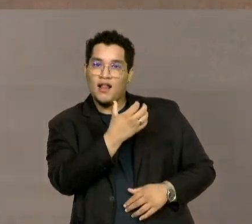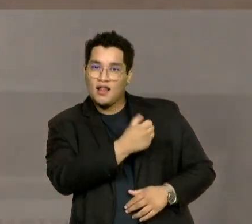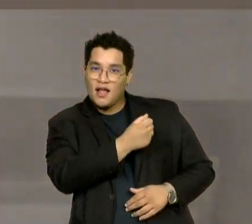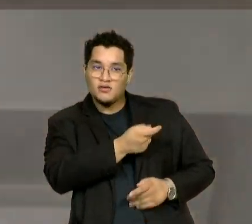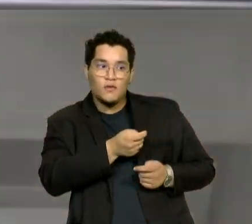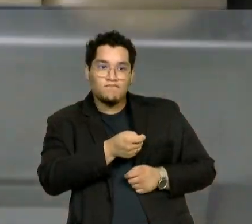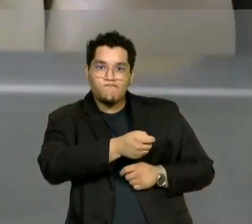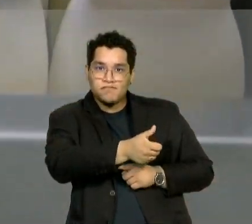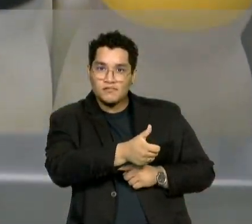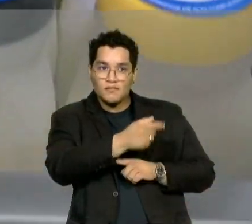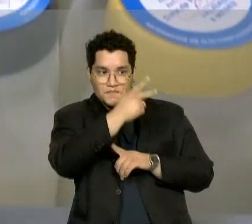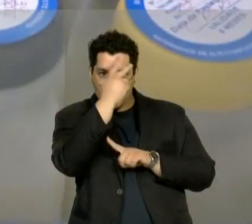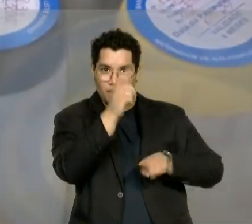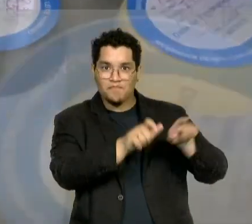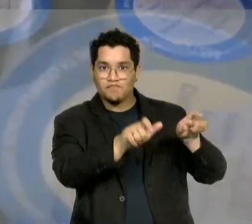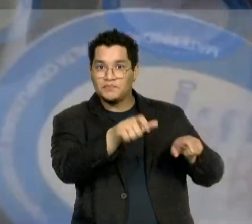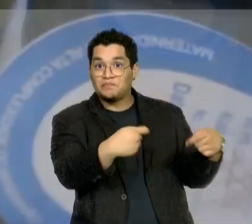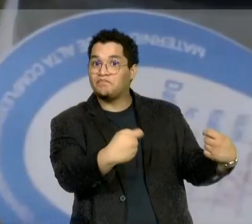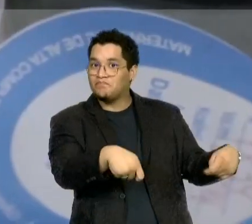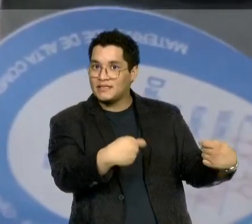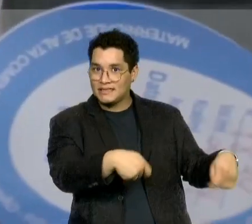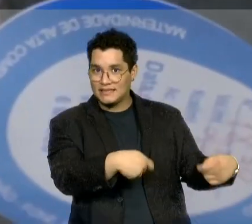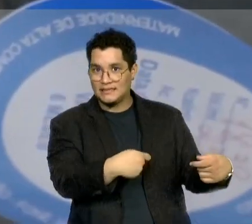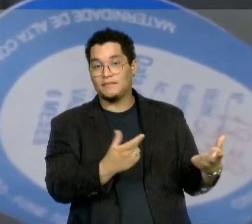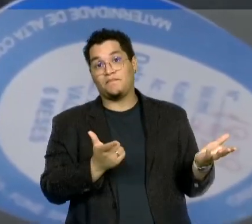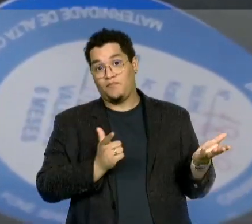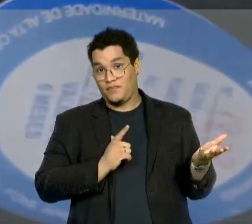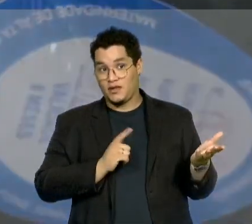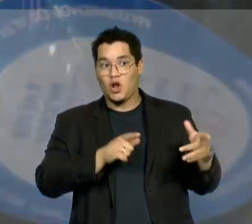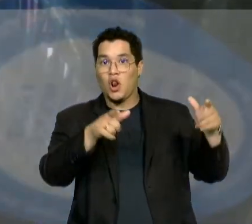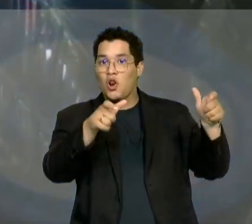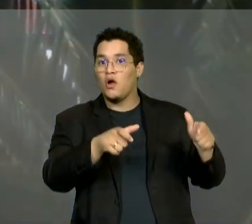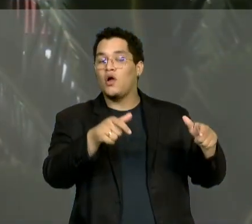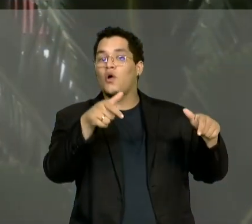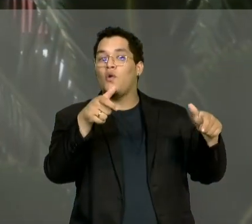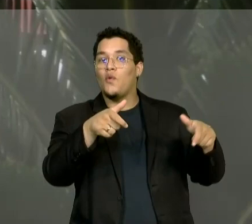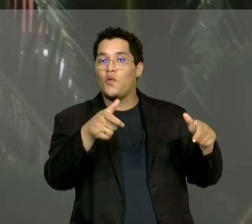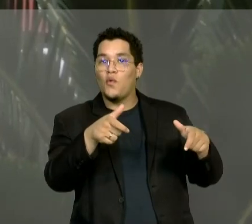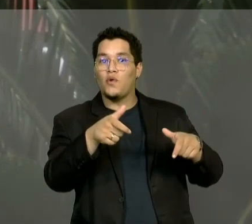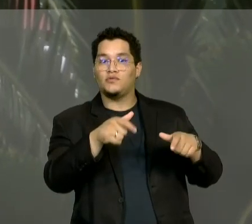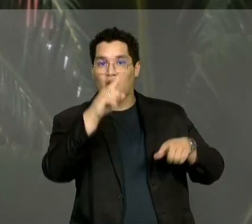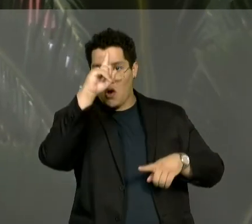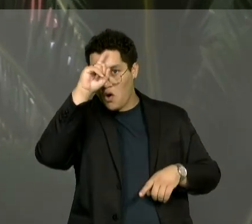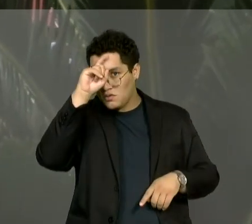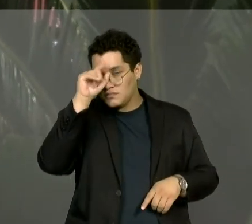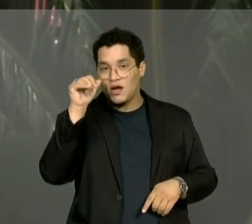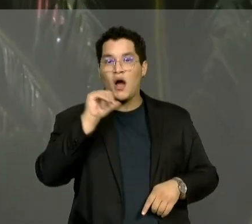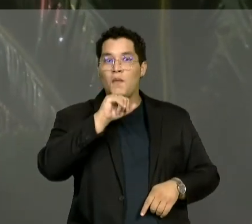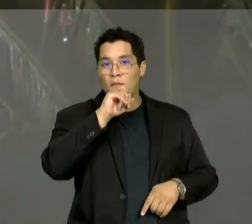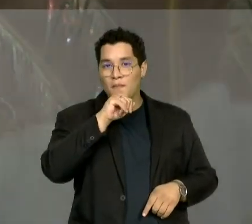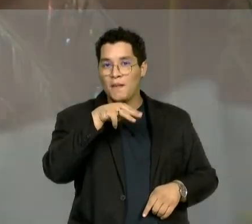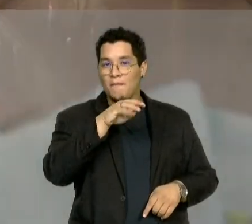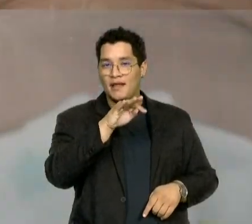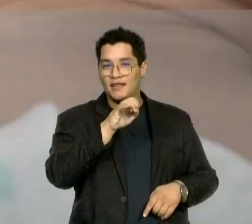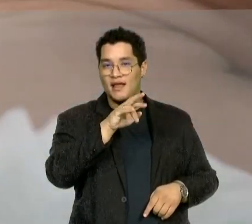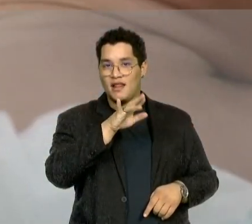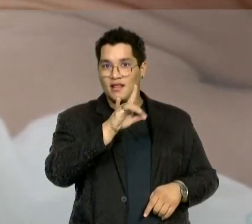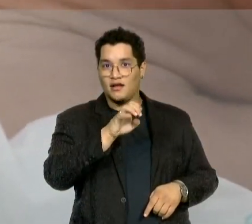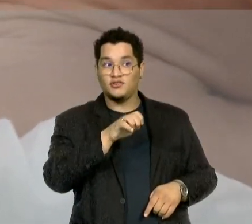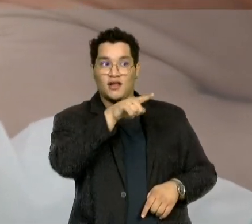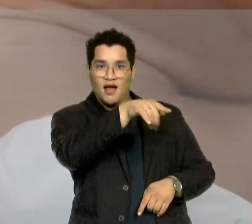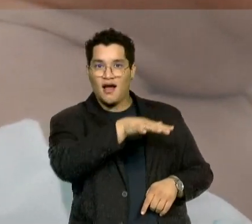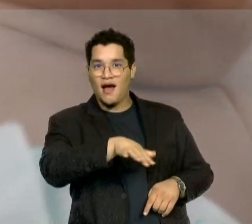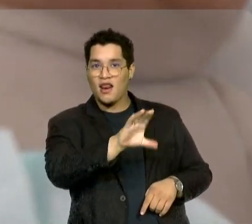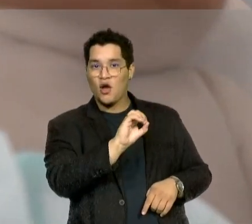maior. Os bebês precisaram do banco de leite da maternidade de alta complexidade do Maranhão, na Coab, em São Luís,